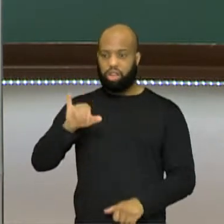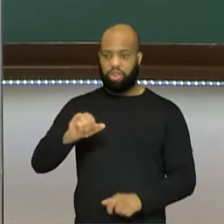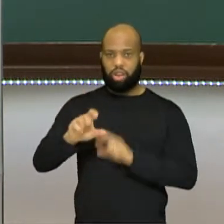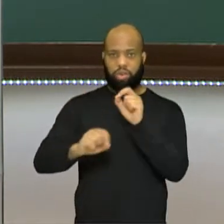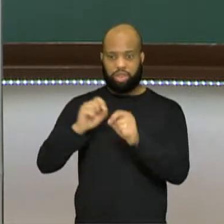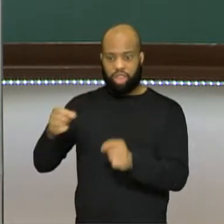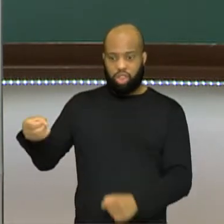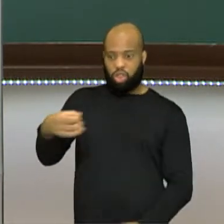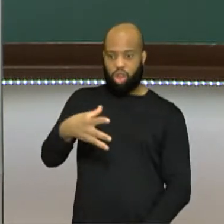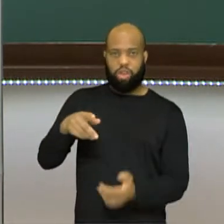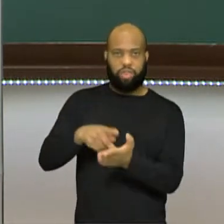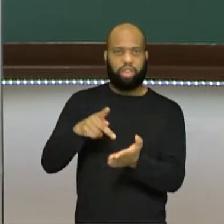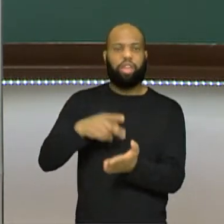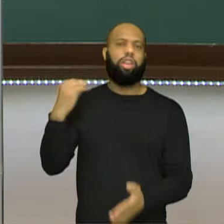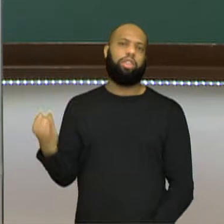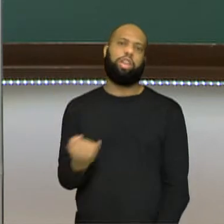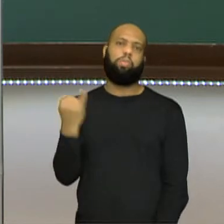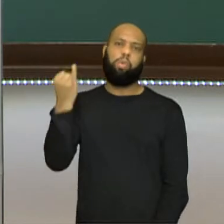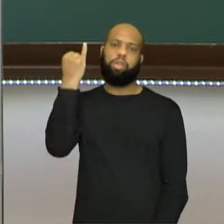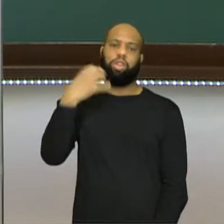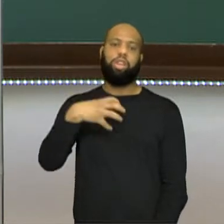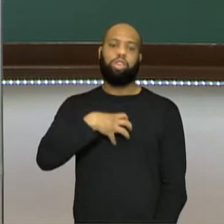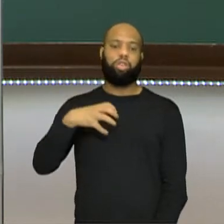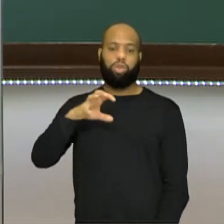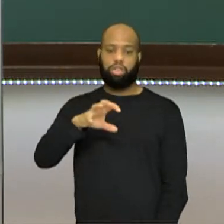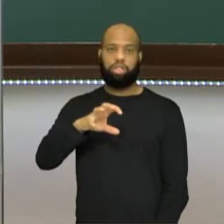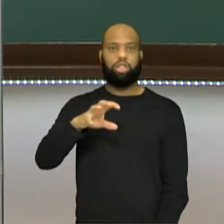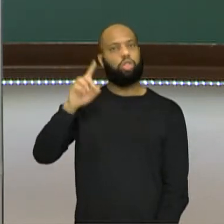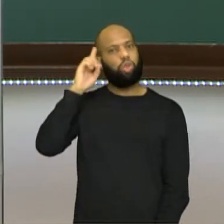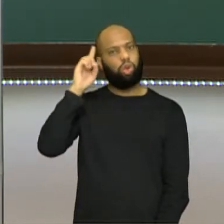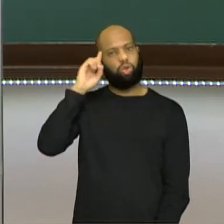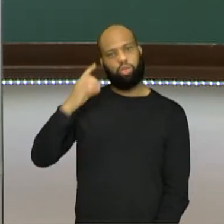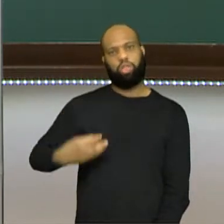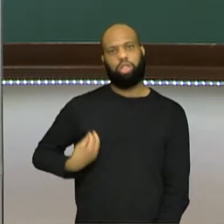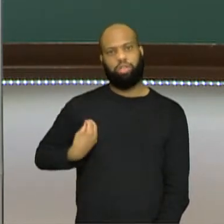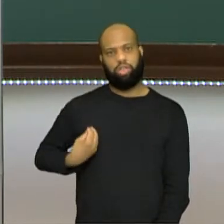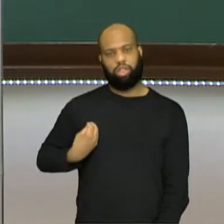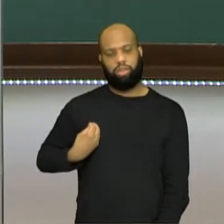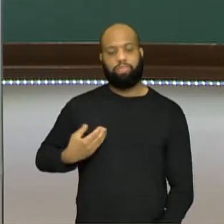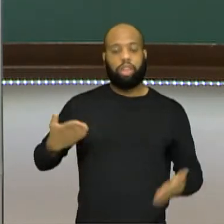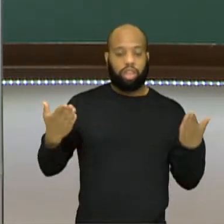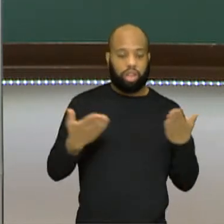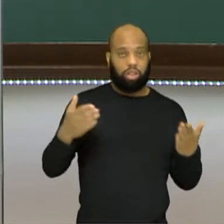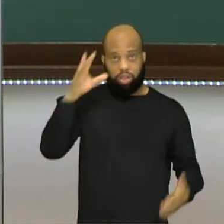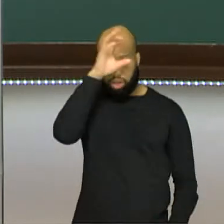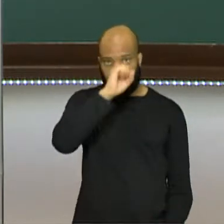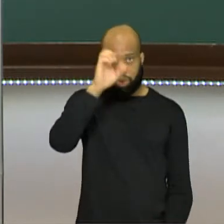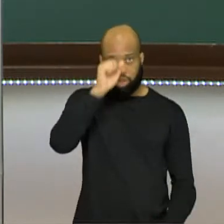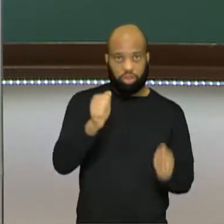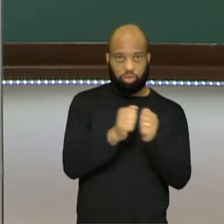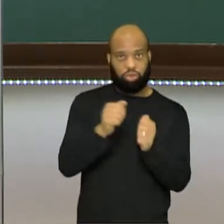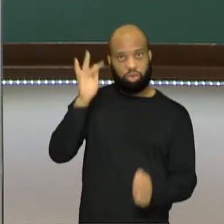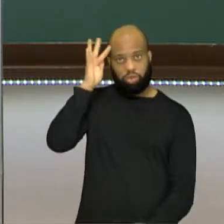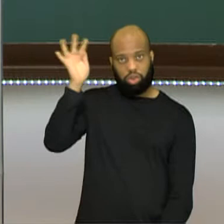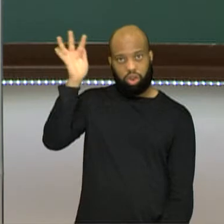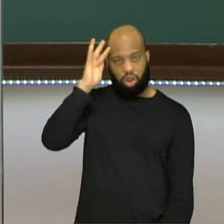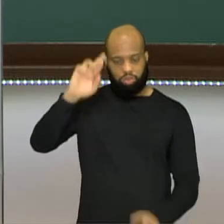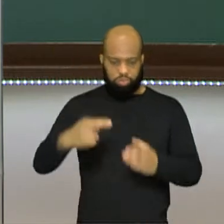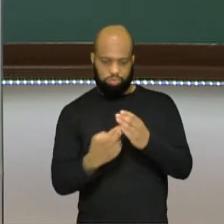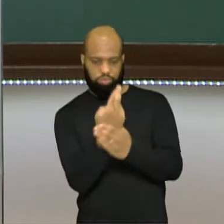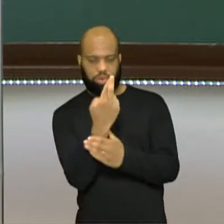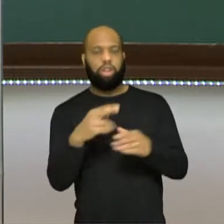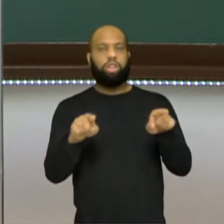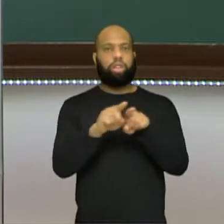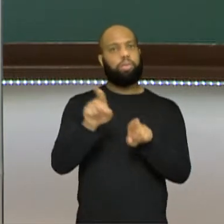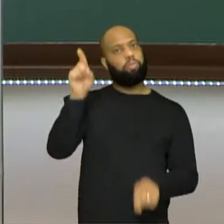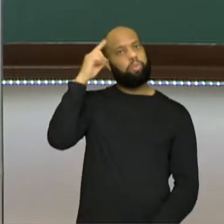é muito importante para que a gente faça todo dia da nossa vida. Então vamos aprender então com os filósofos renascentistas, com esse